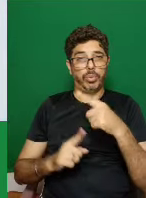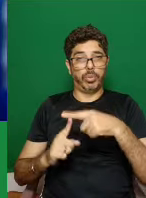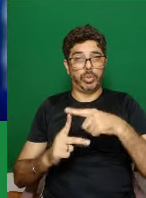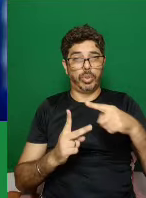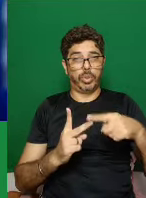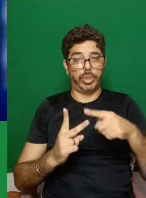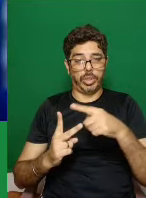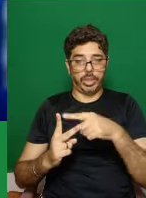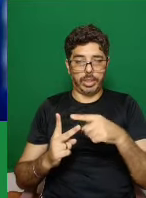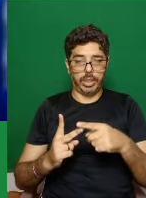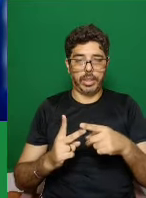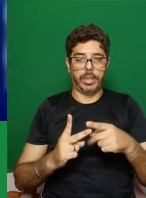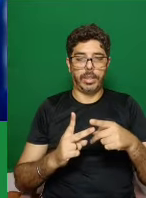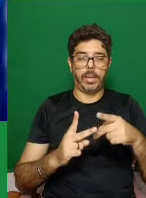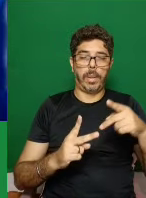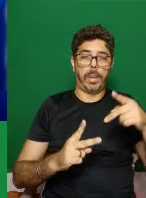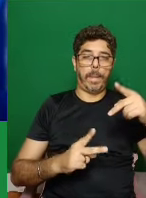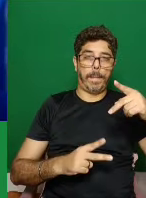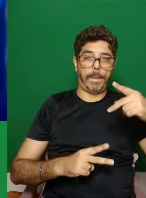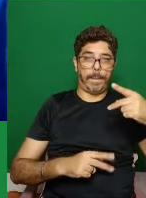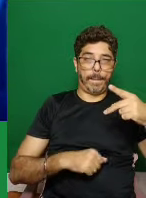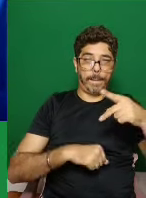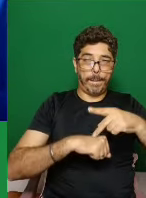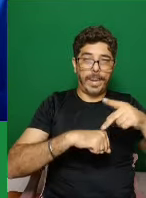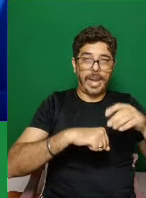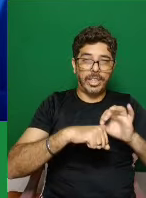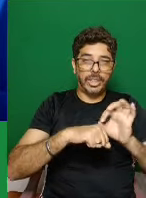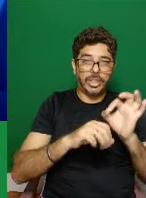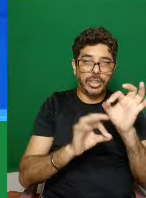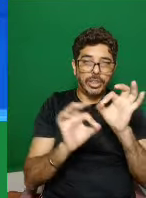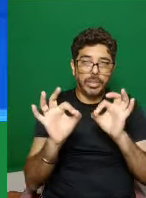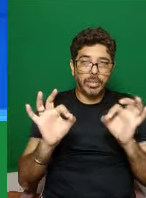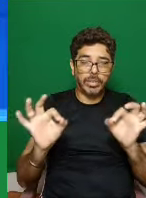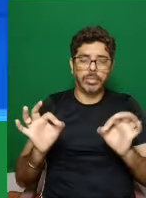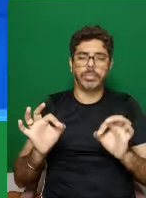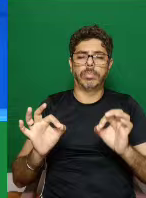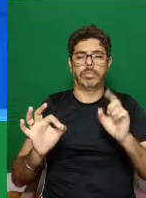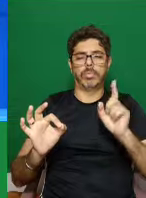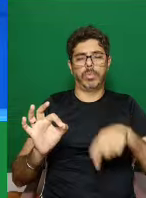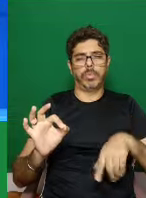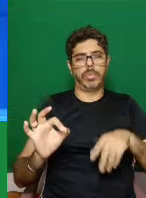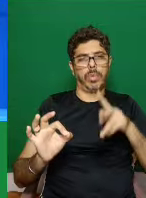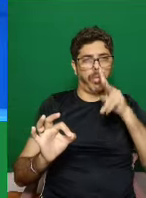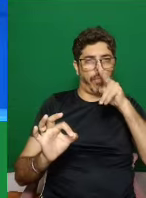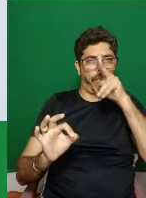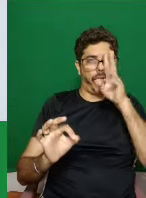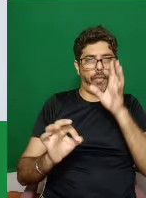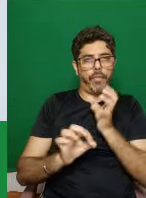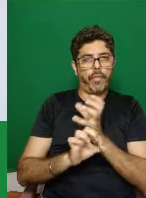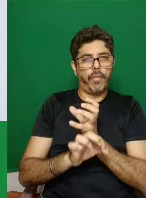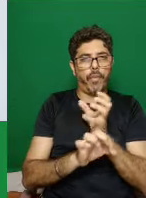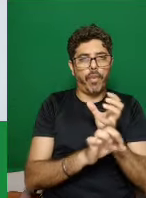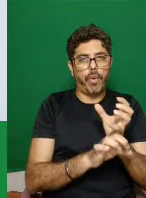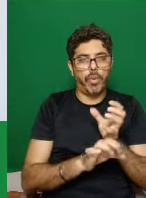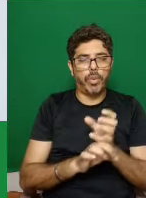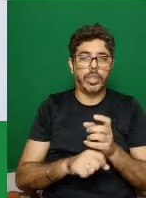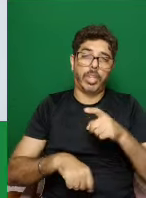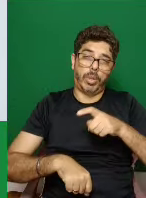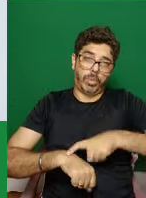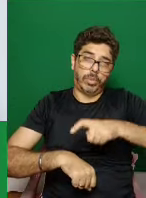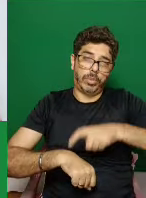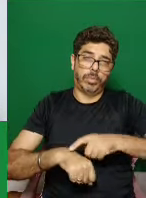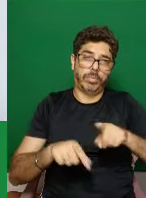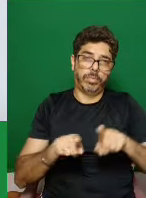partículas é realizada ajustando as forças que atuam sobre as partículas, bem como o tempo em que essas forças atuam, de forma